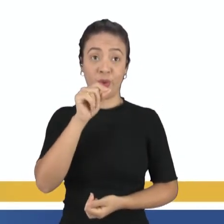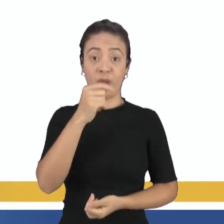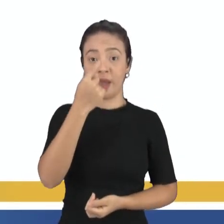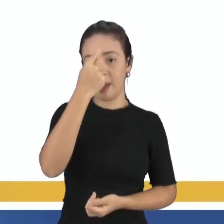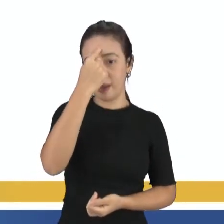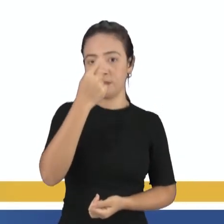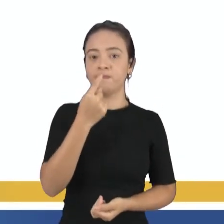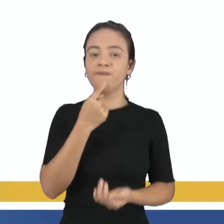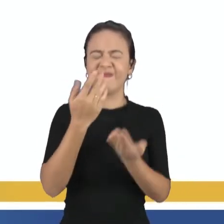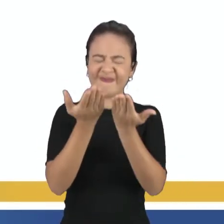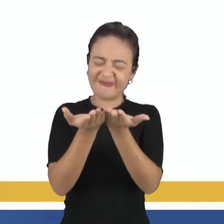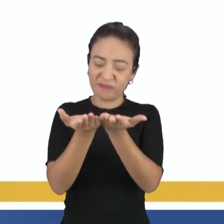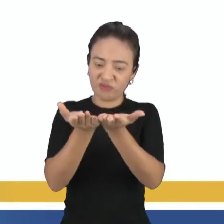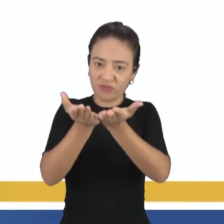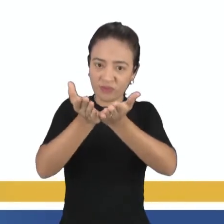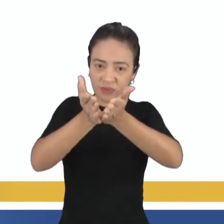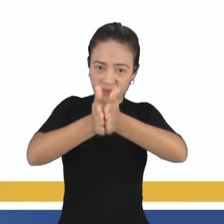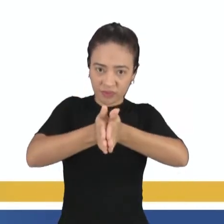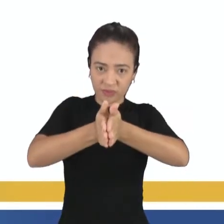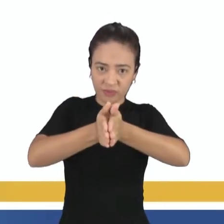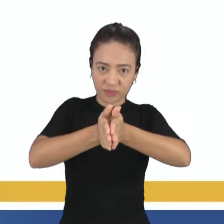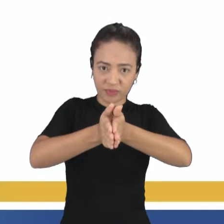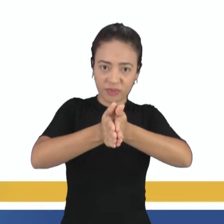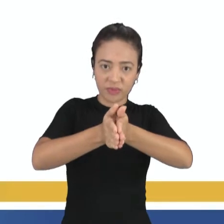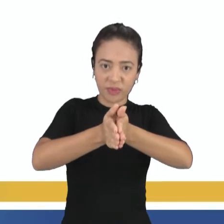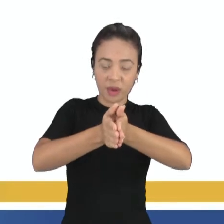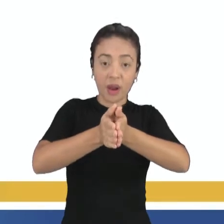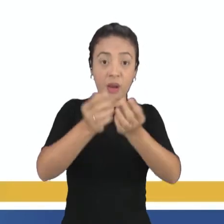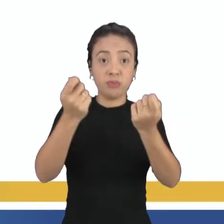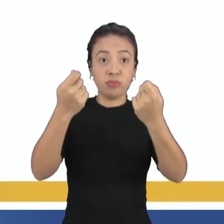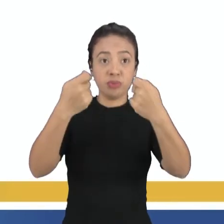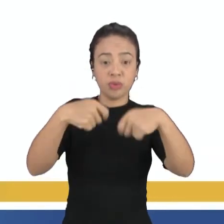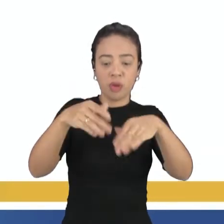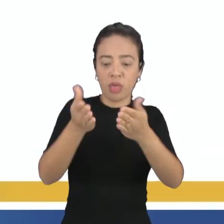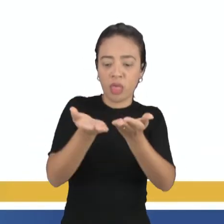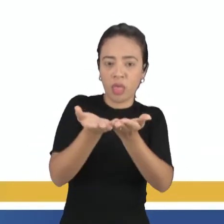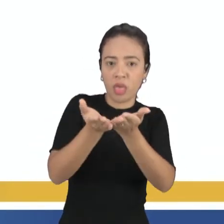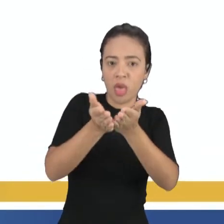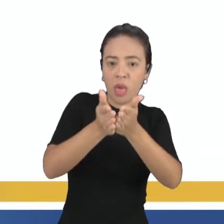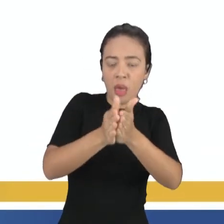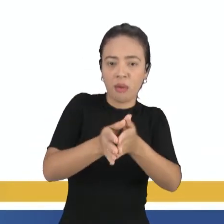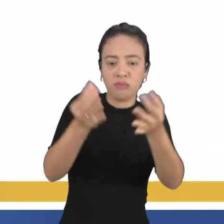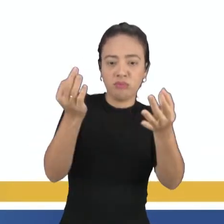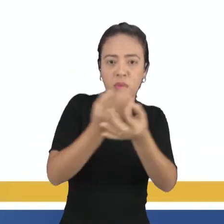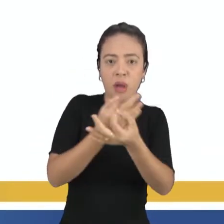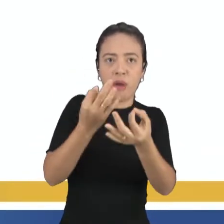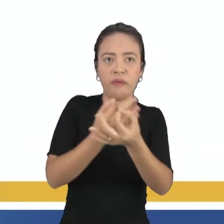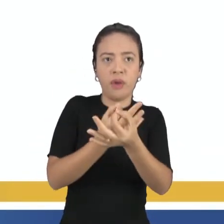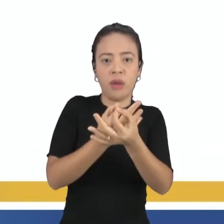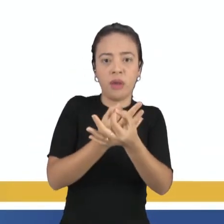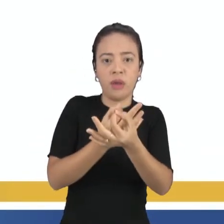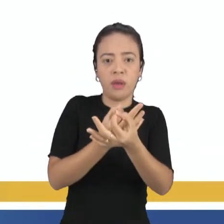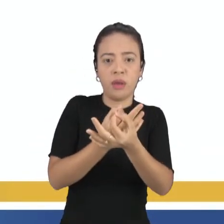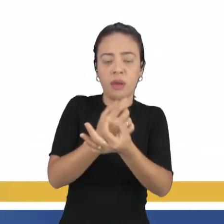essa imagem, eu vou encaixar a imagem do lado esquerdo perfeitamente na imagem do lado